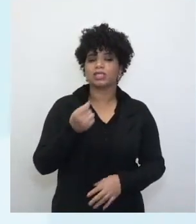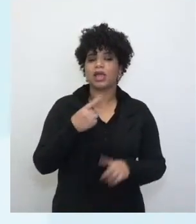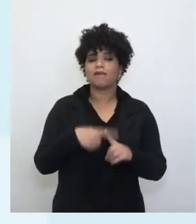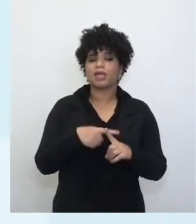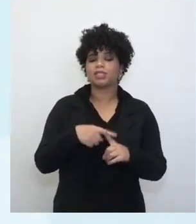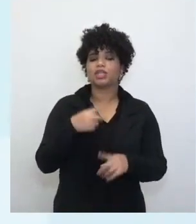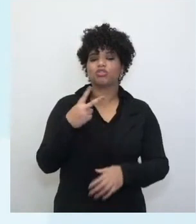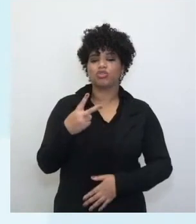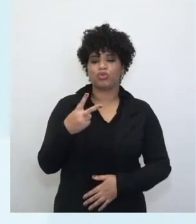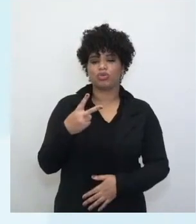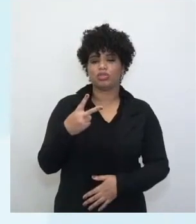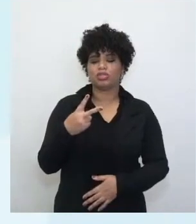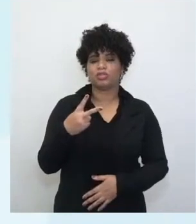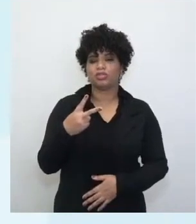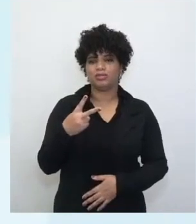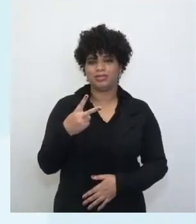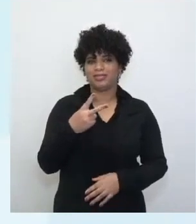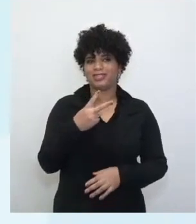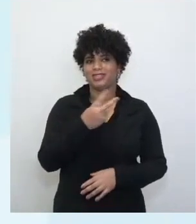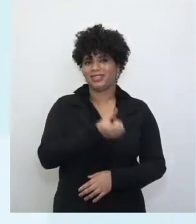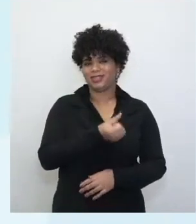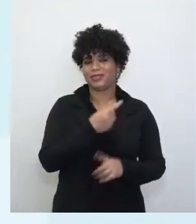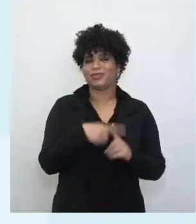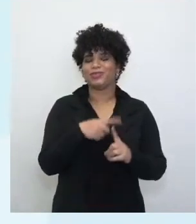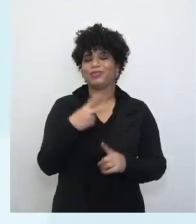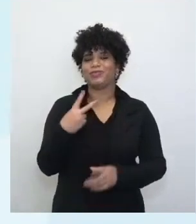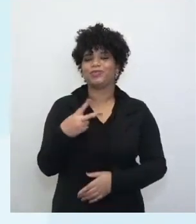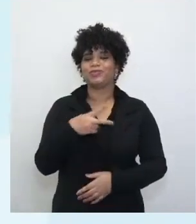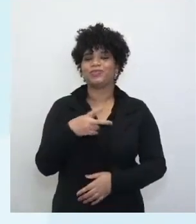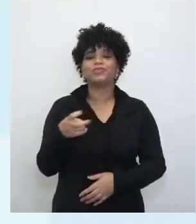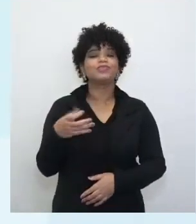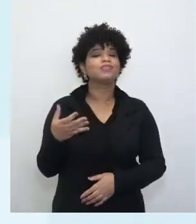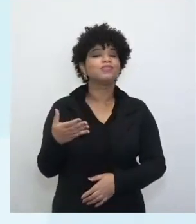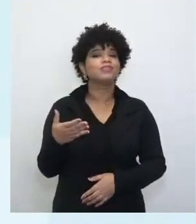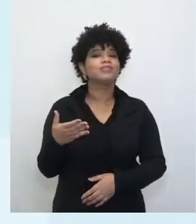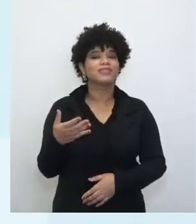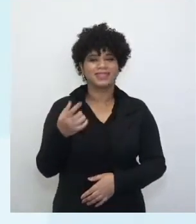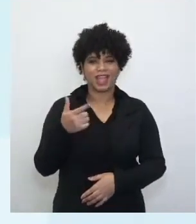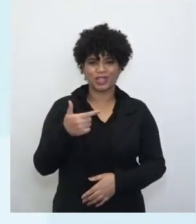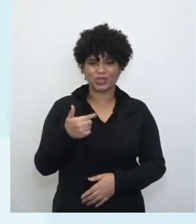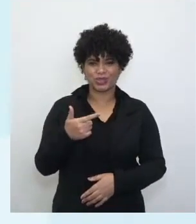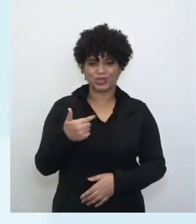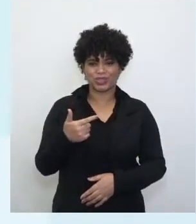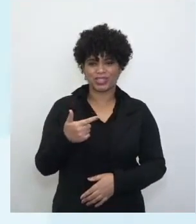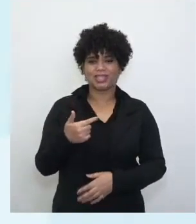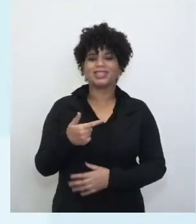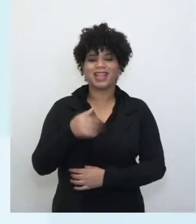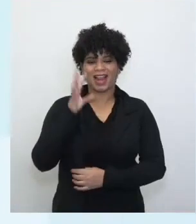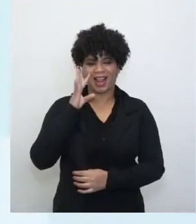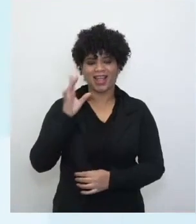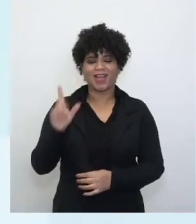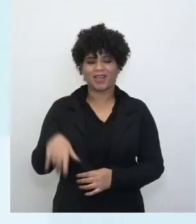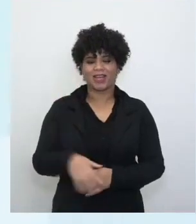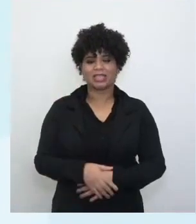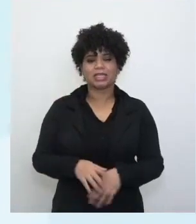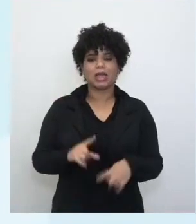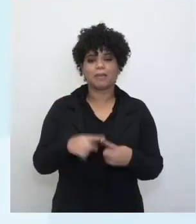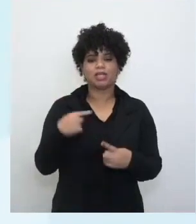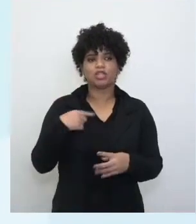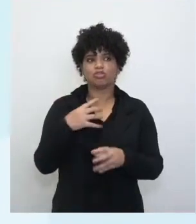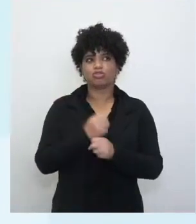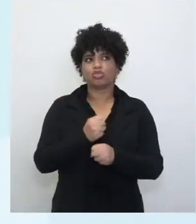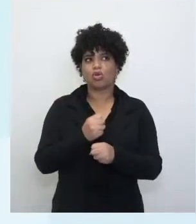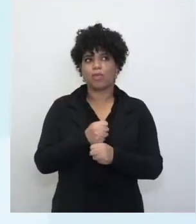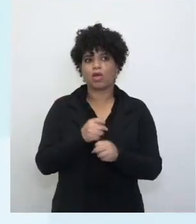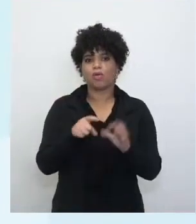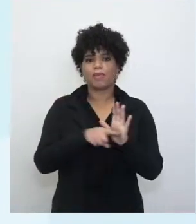pelo K. Então, 6 vezes 2. 6 vezes 2 dá 12. Ah, legal, 12. Mas eu tenho que somar esse 12